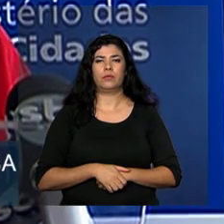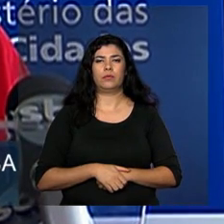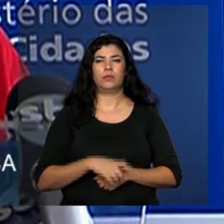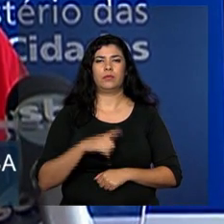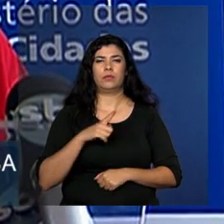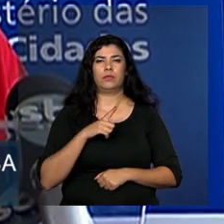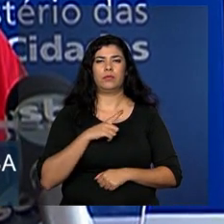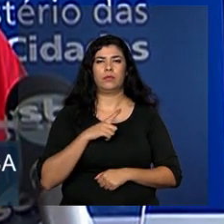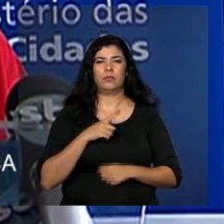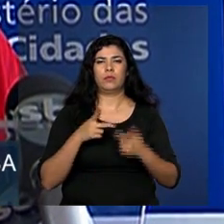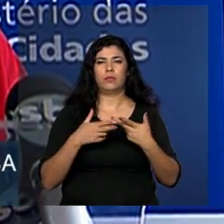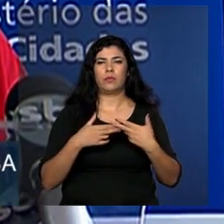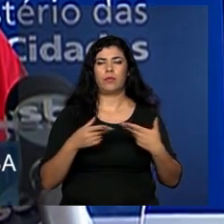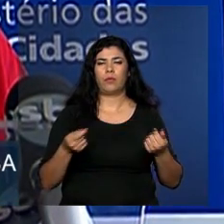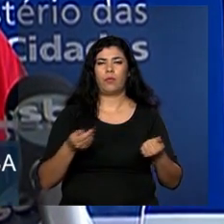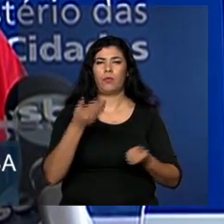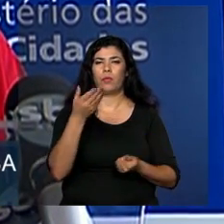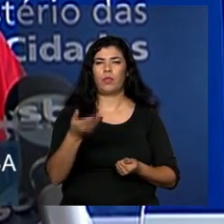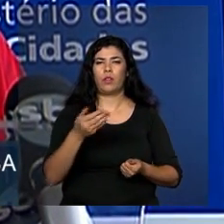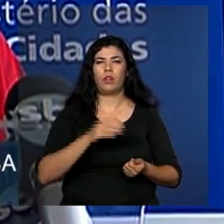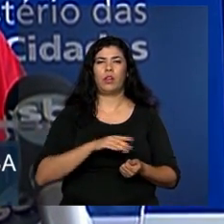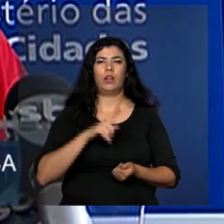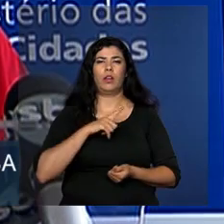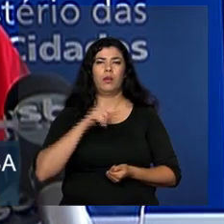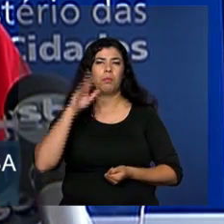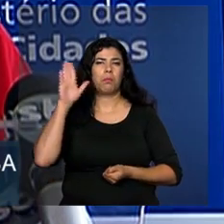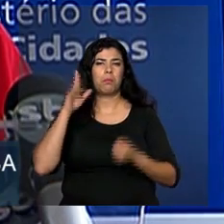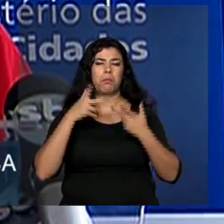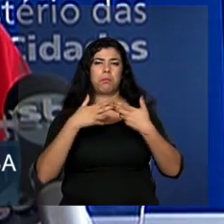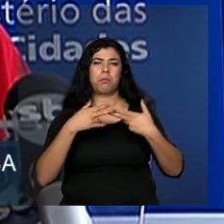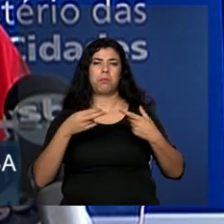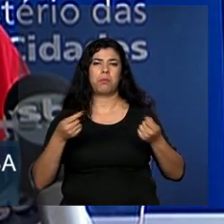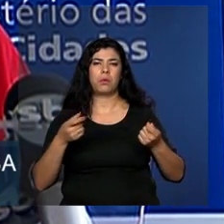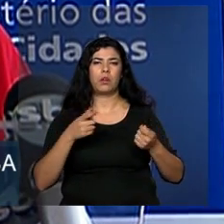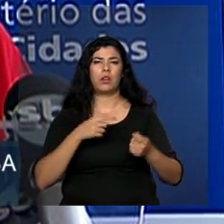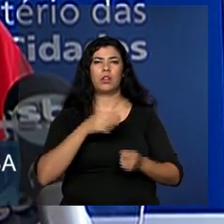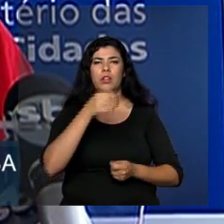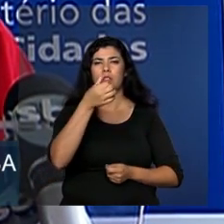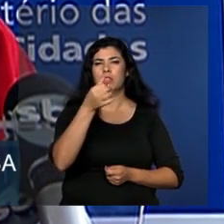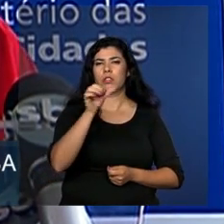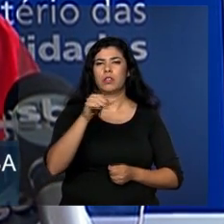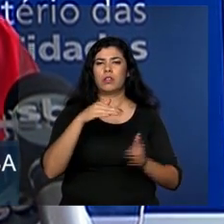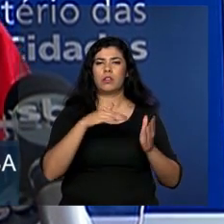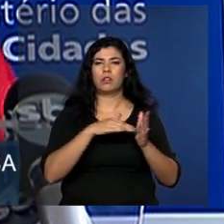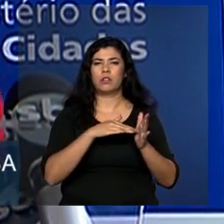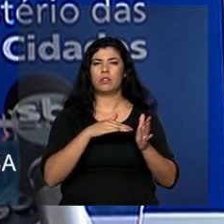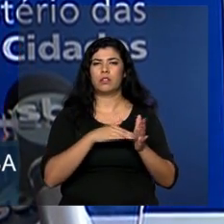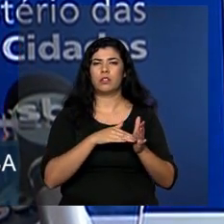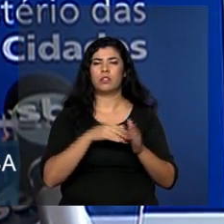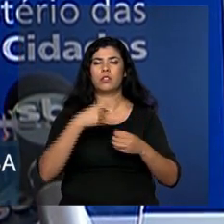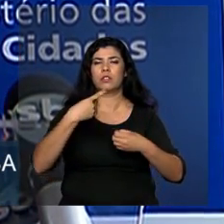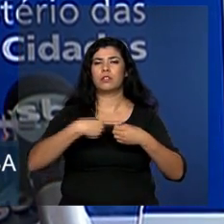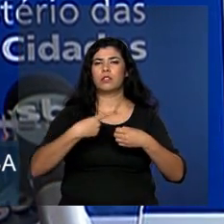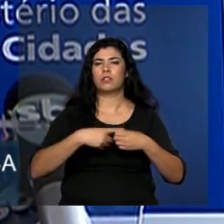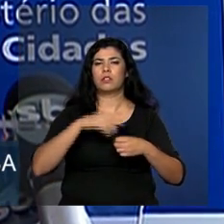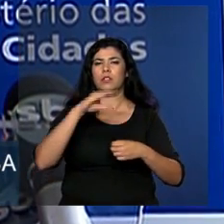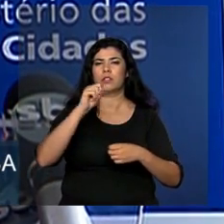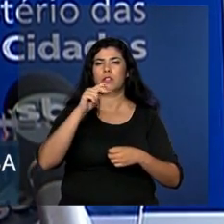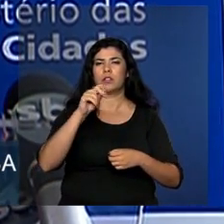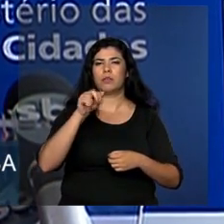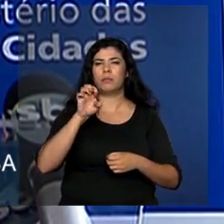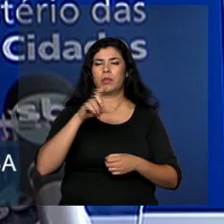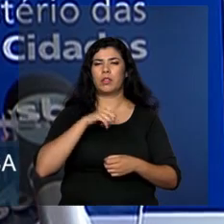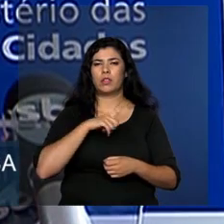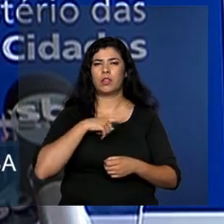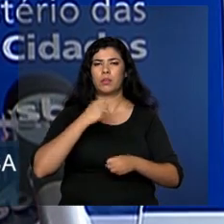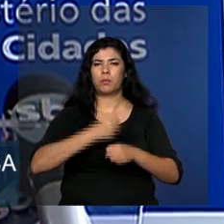que, quando estou para a senhora prometeu orar com carinho, a duplicação da BR-16 até Castanhão, até Capanema. Isso, a senhora